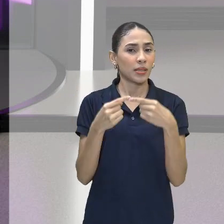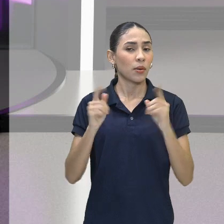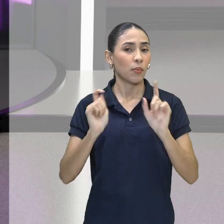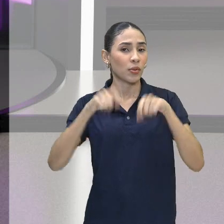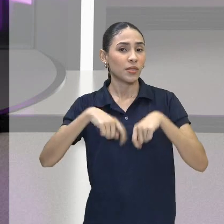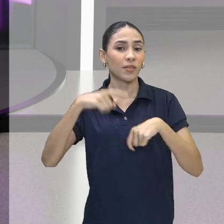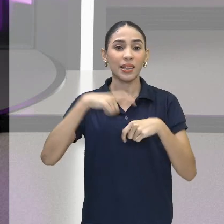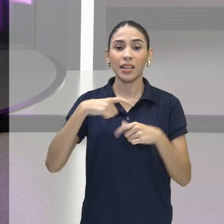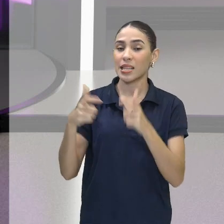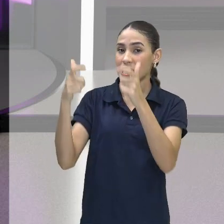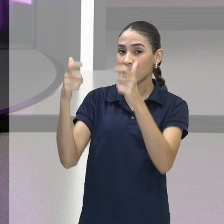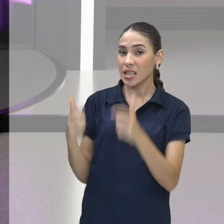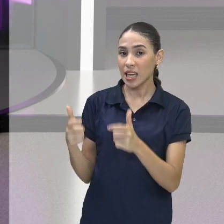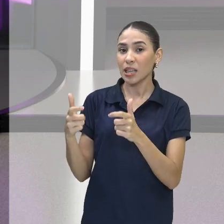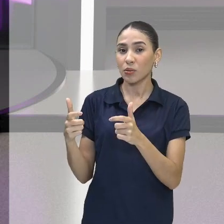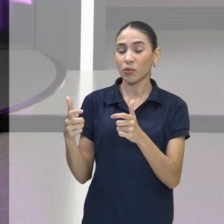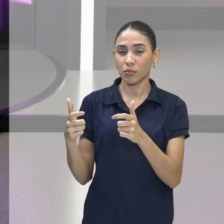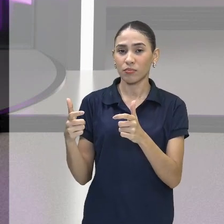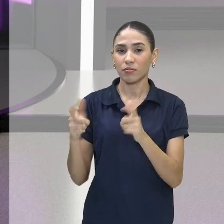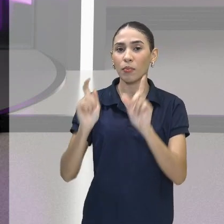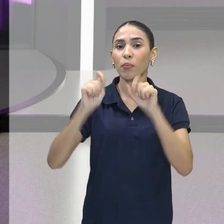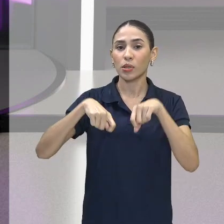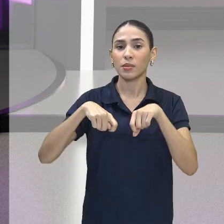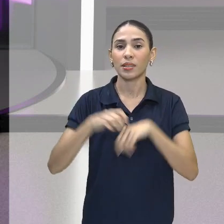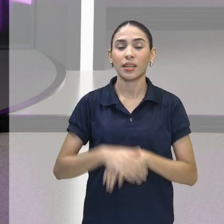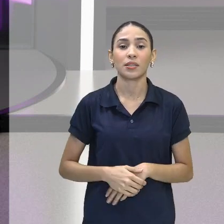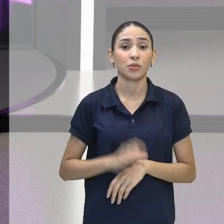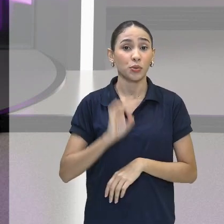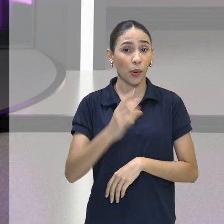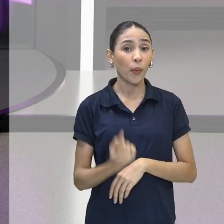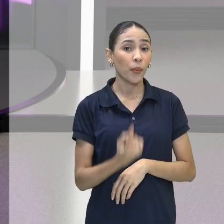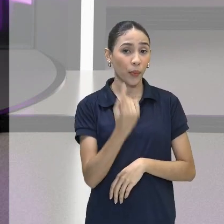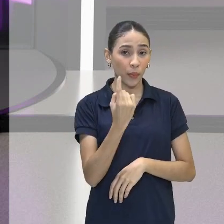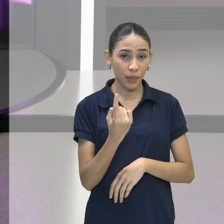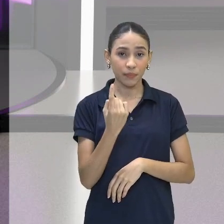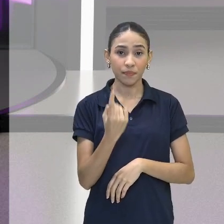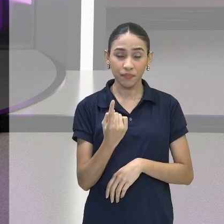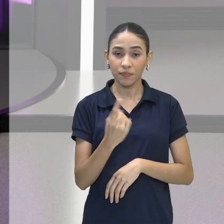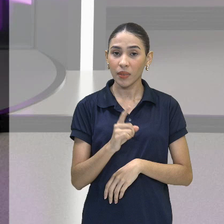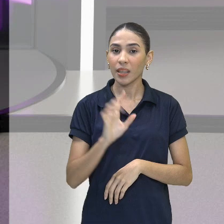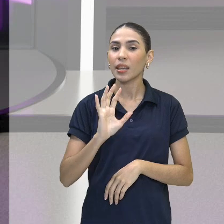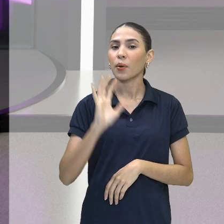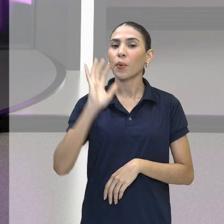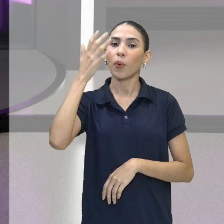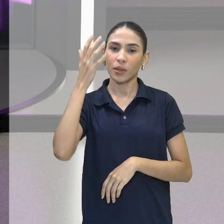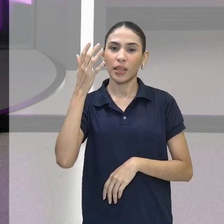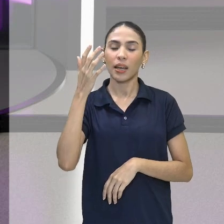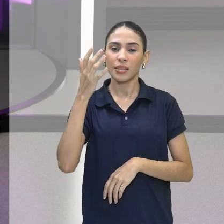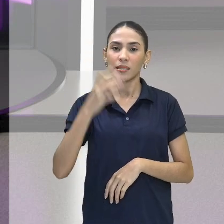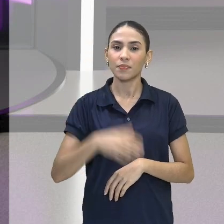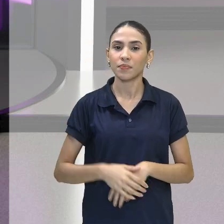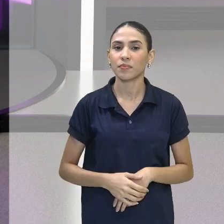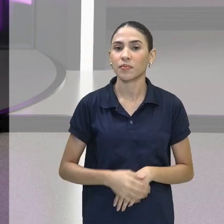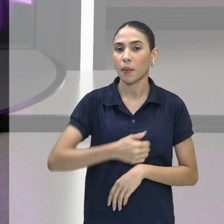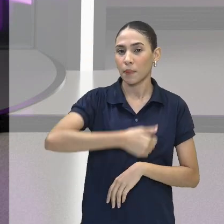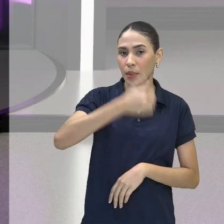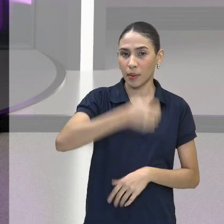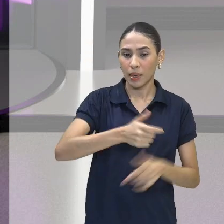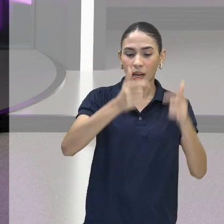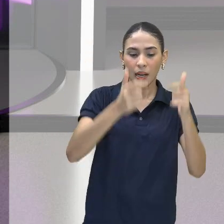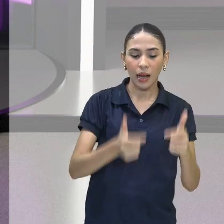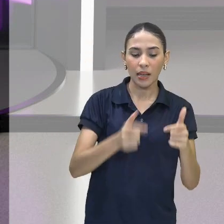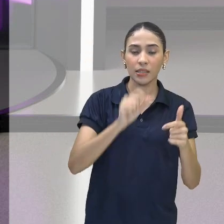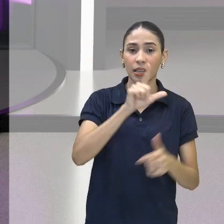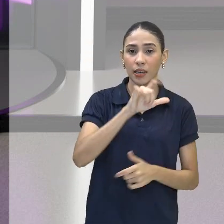dentro daquela árvore de possibilidades? Apenas uma, que acontece aquilo que ele pediu. Na primeira caixa saiu